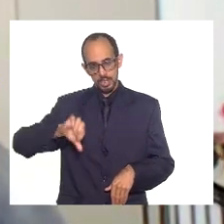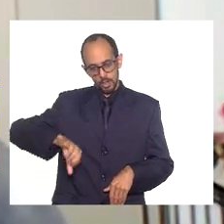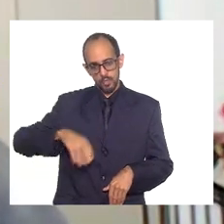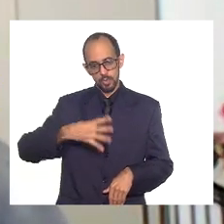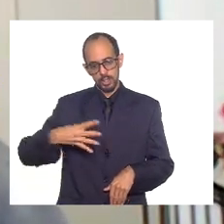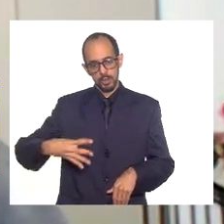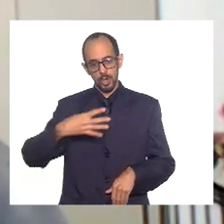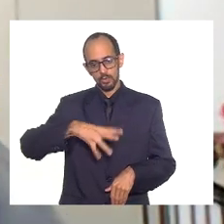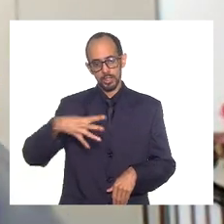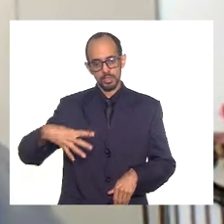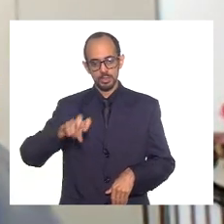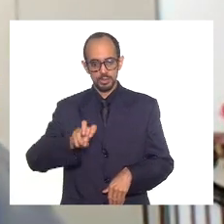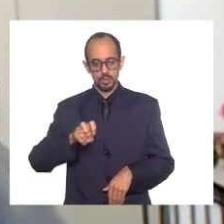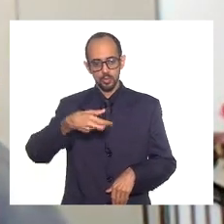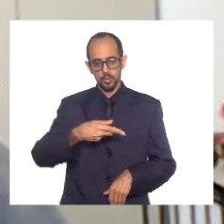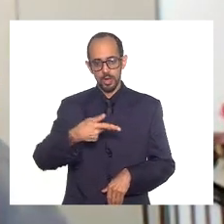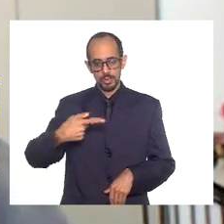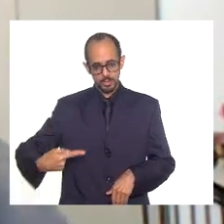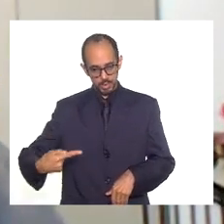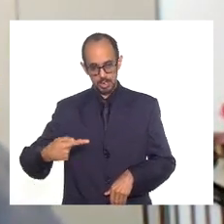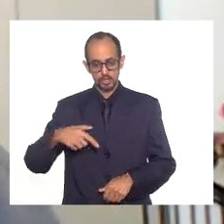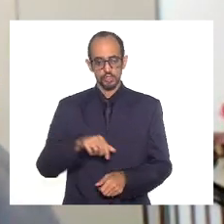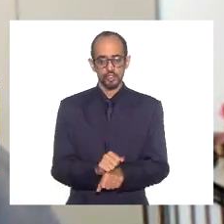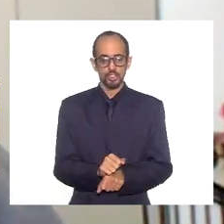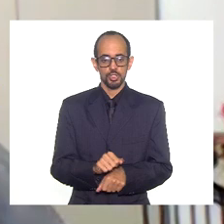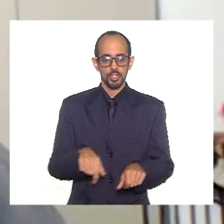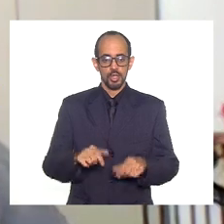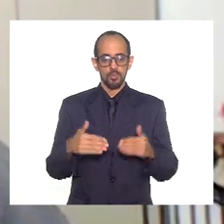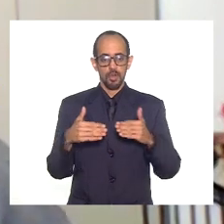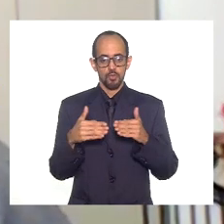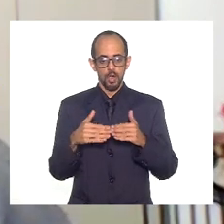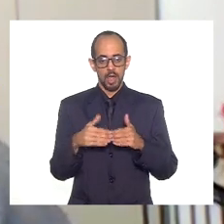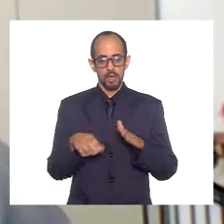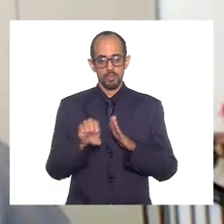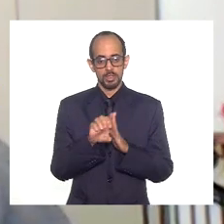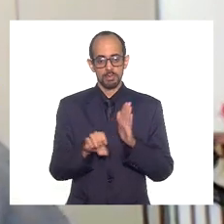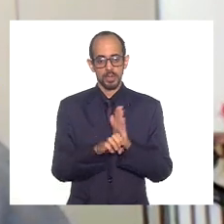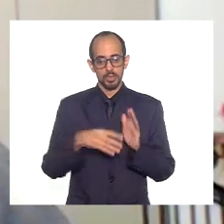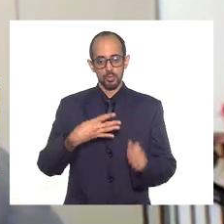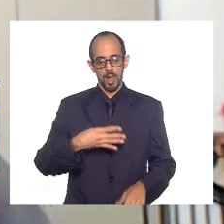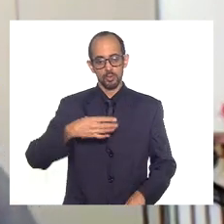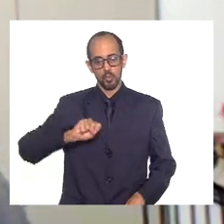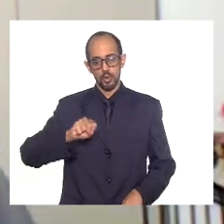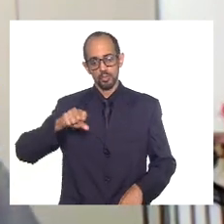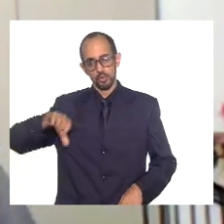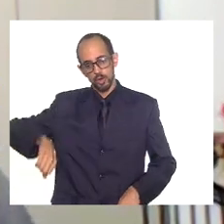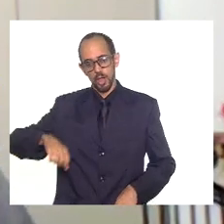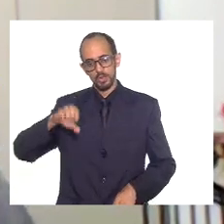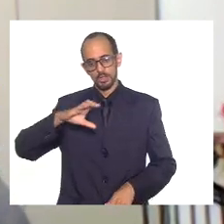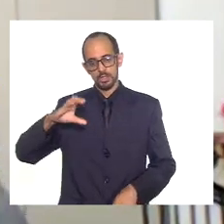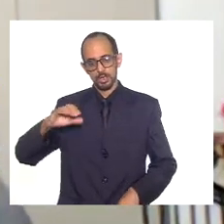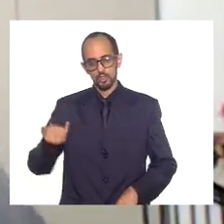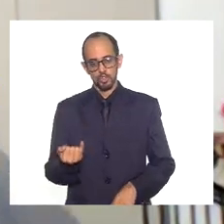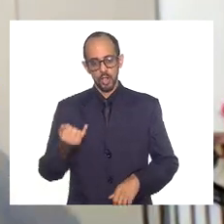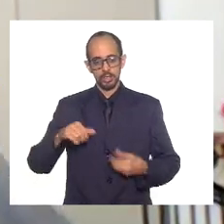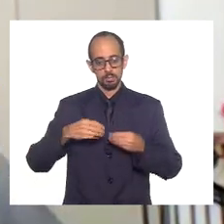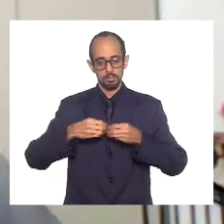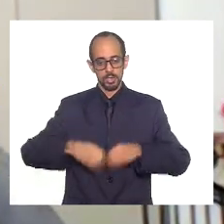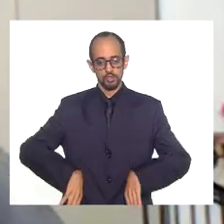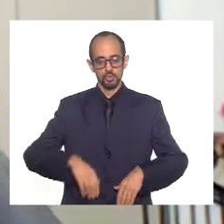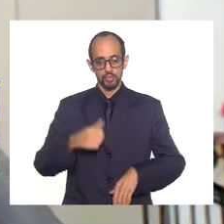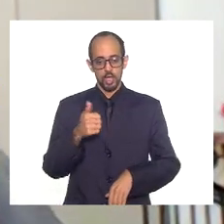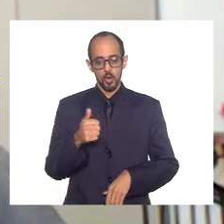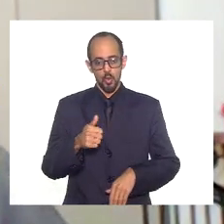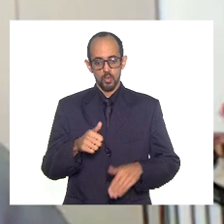44, 45, 46 e 47, favorável às emendas 4, 8 e 9 da CCJ, prejudicadas às emendas